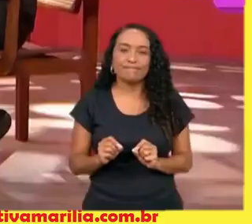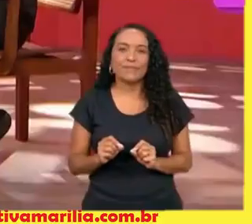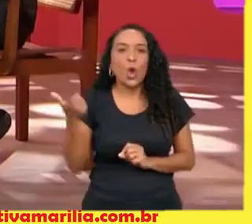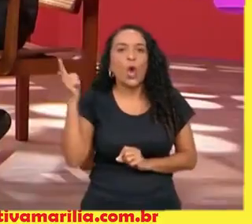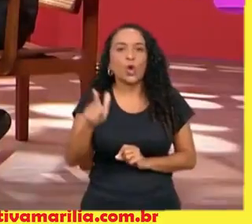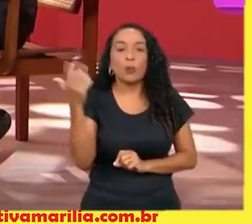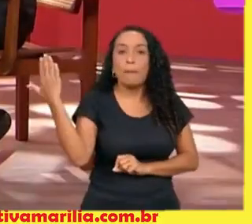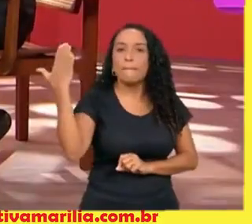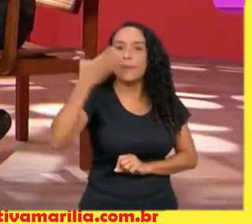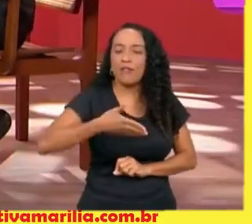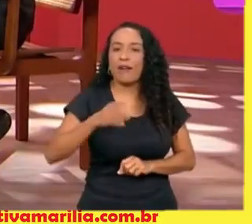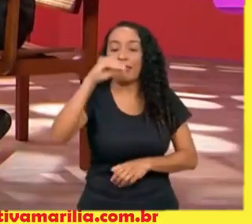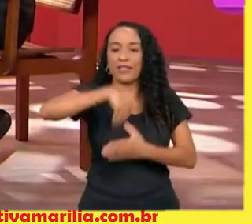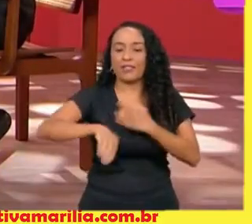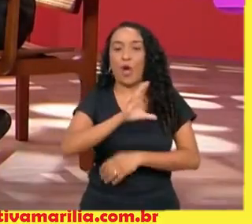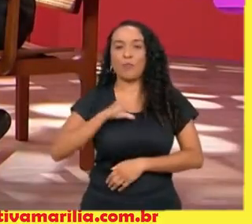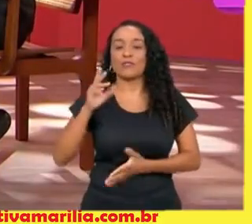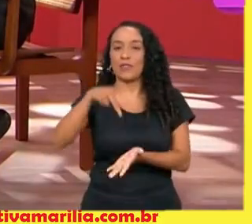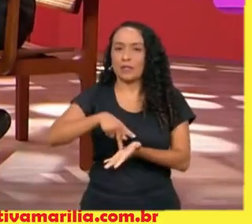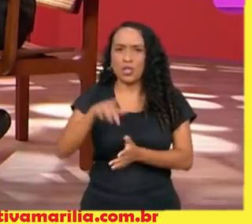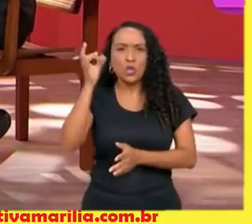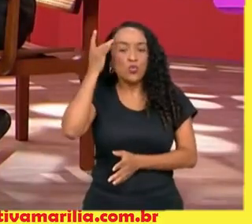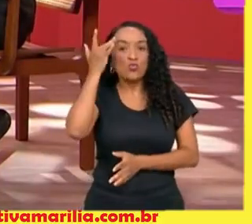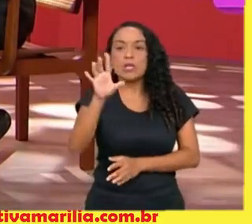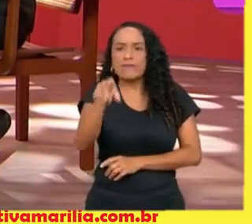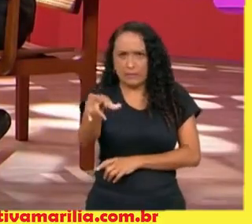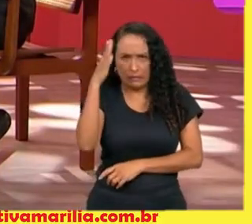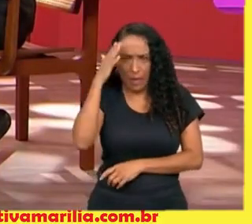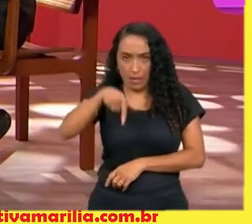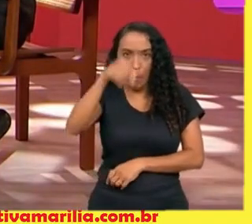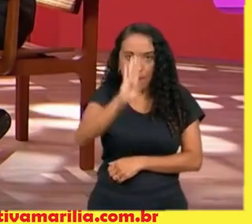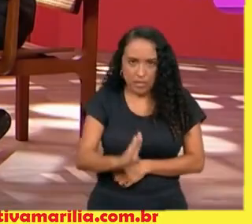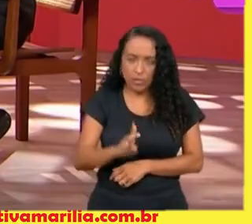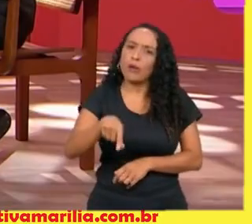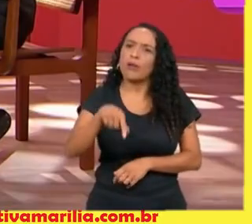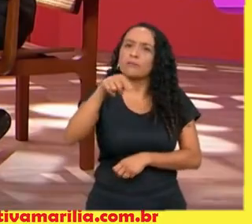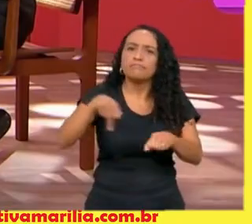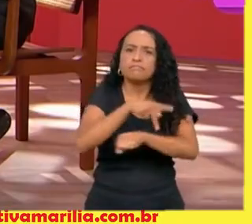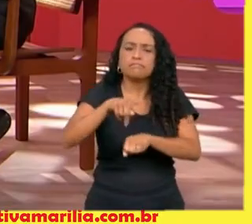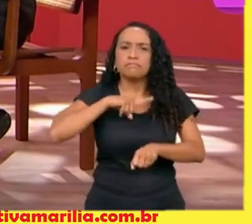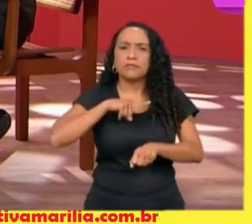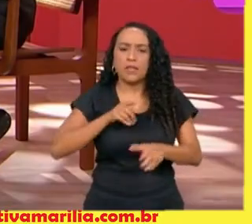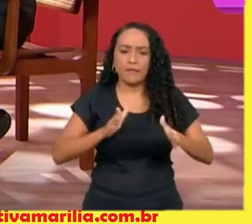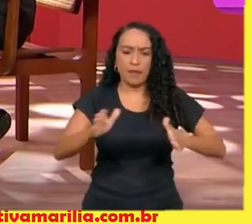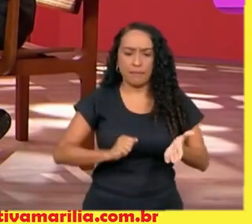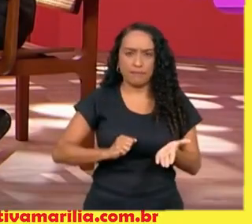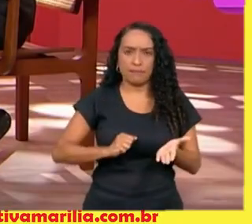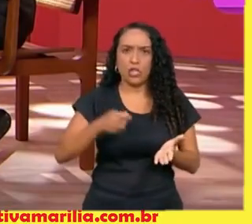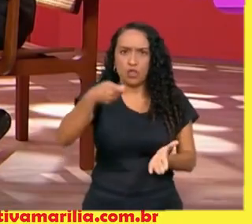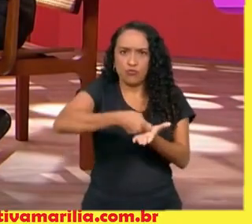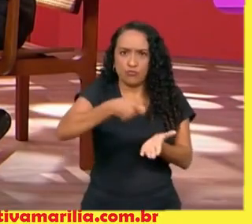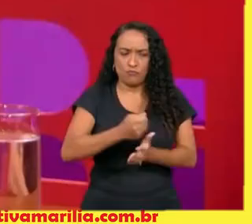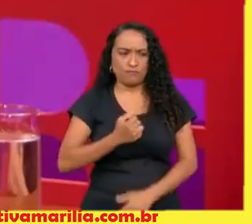conseguiu aprovar a Comissão da Verdade. Não sei se você sabe, Leandro, que o Brasil foi dos países que tiveram ditaduras na América